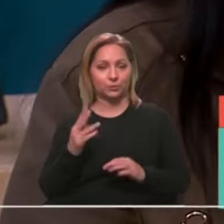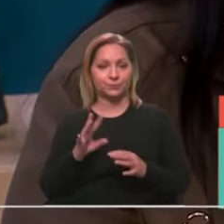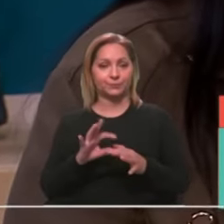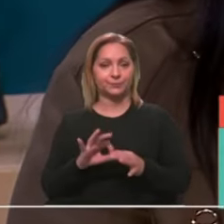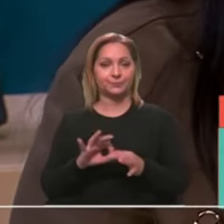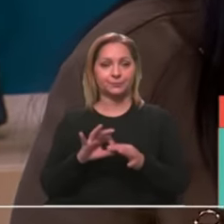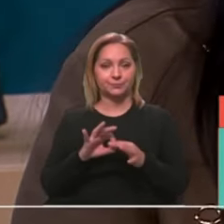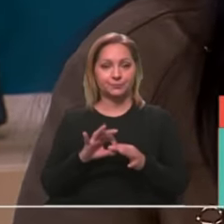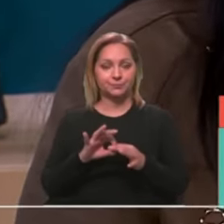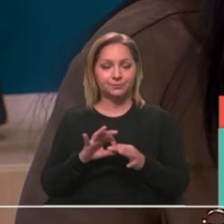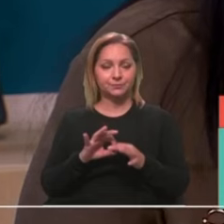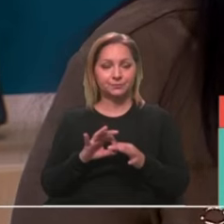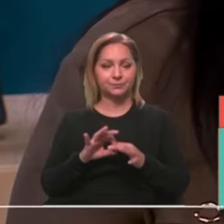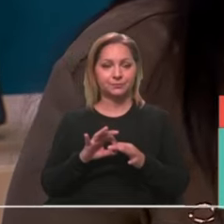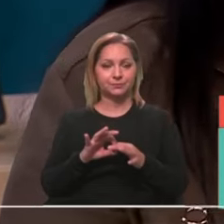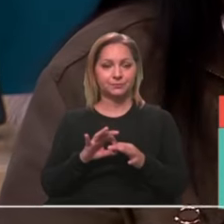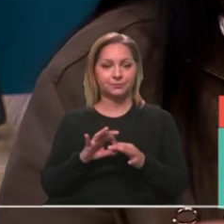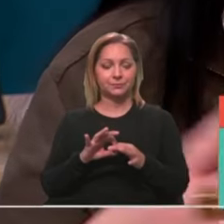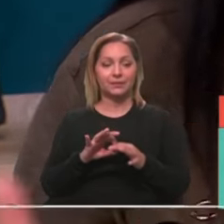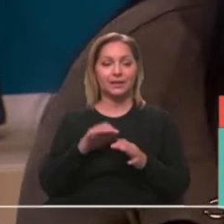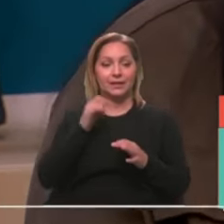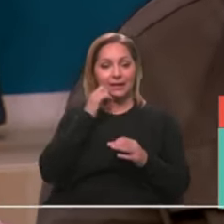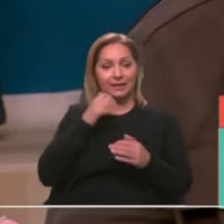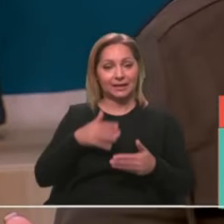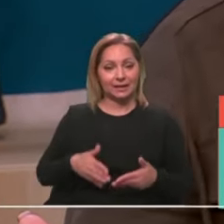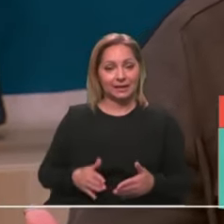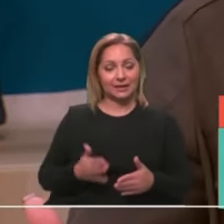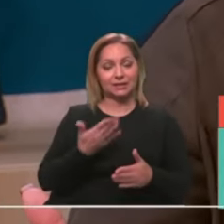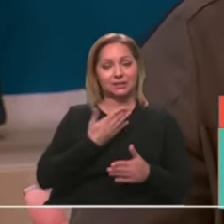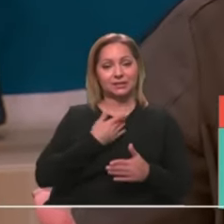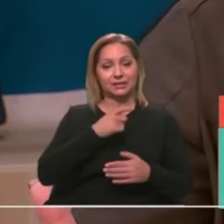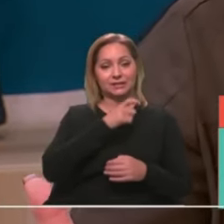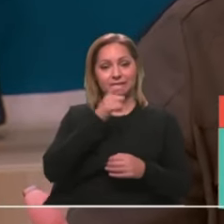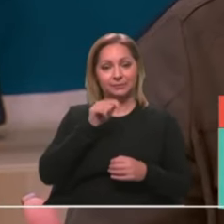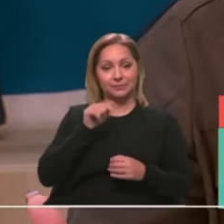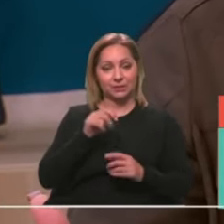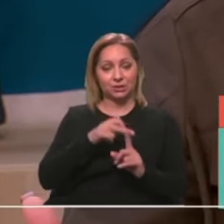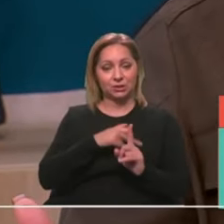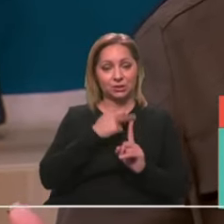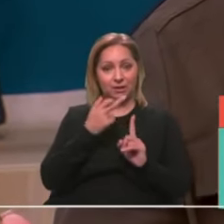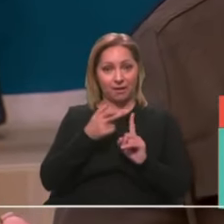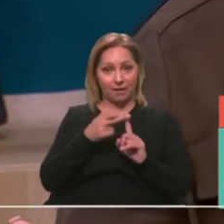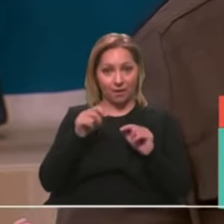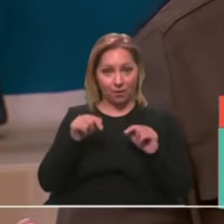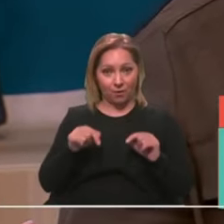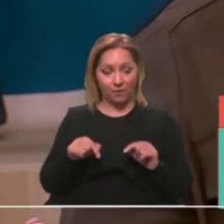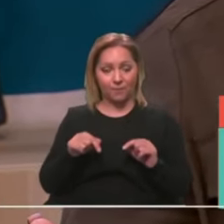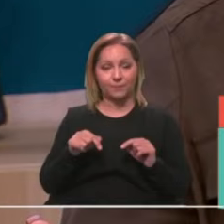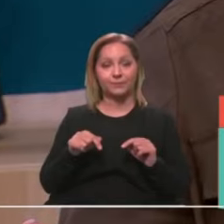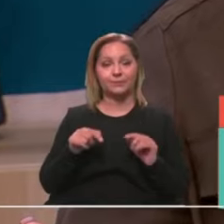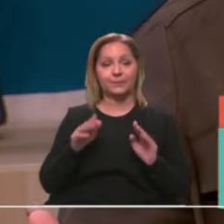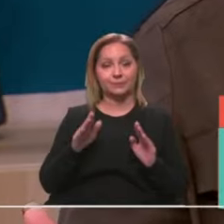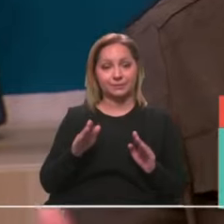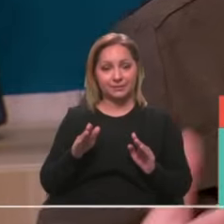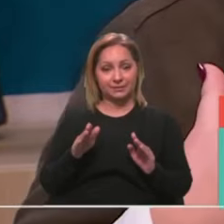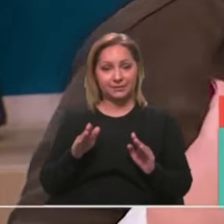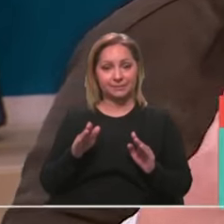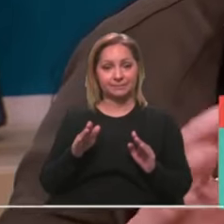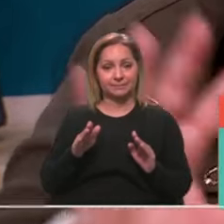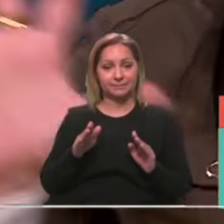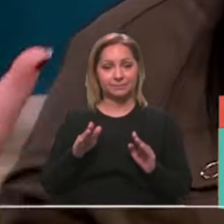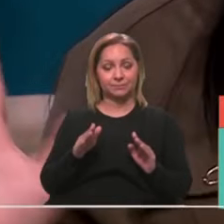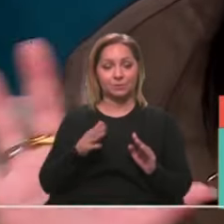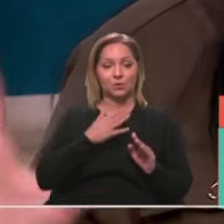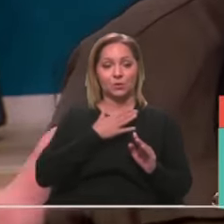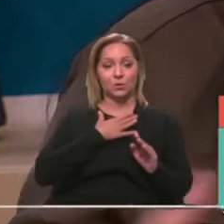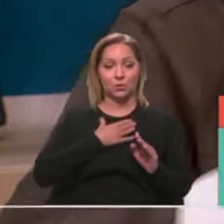Os nascidos no mês de dezembro, este ano 2024 vão ter que estar realmente, eles gostam de